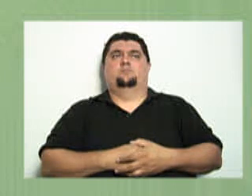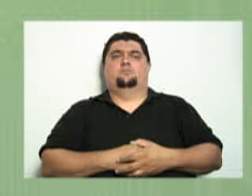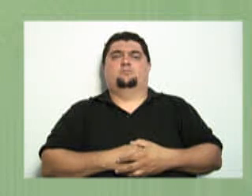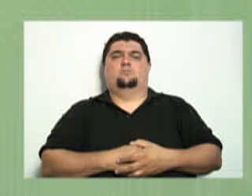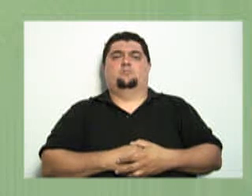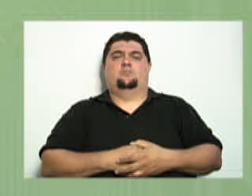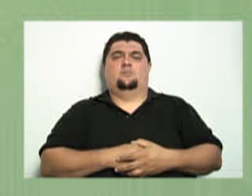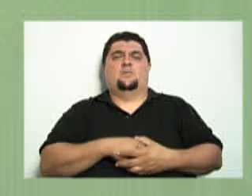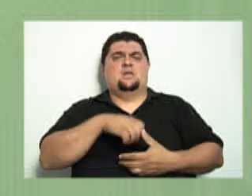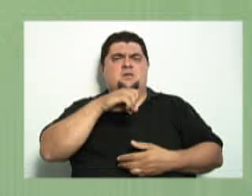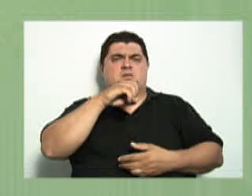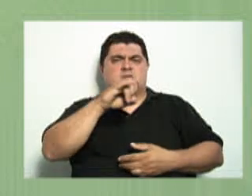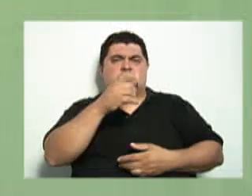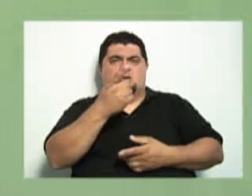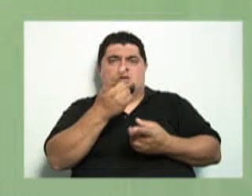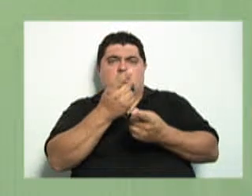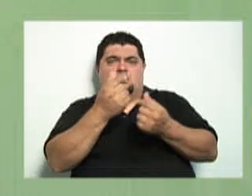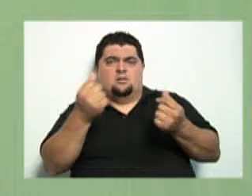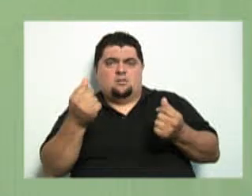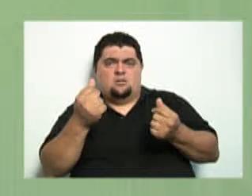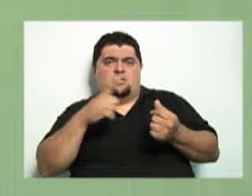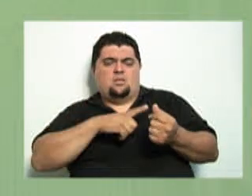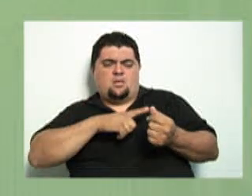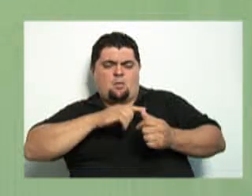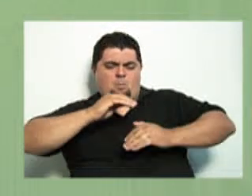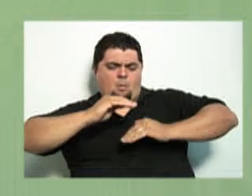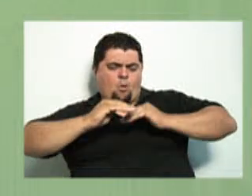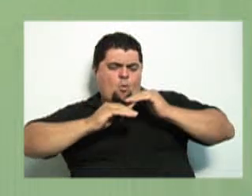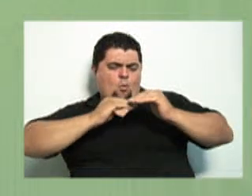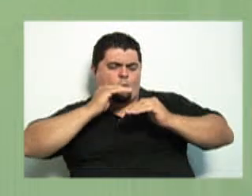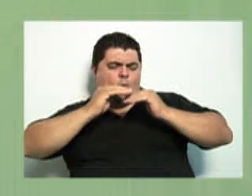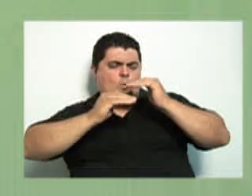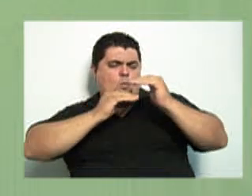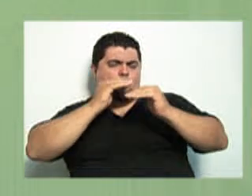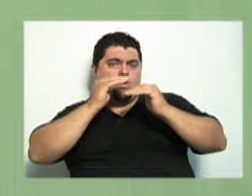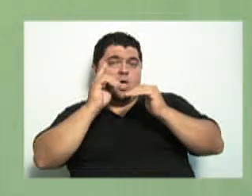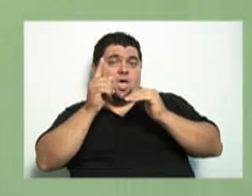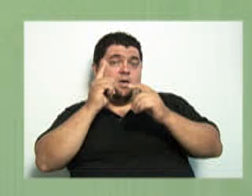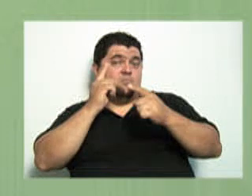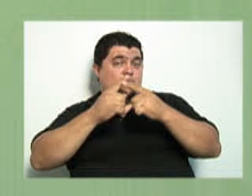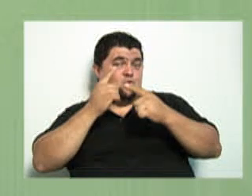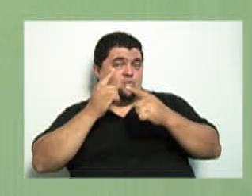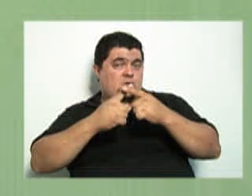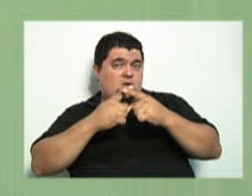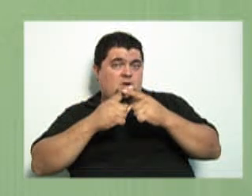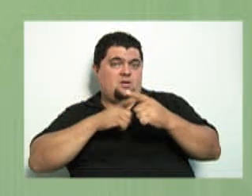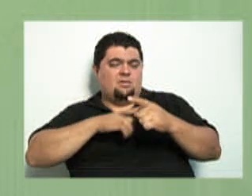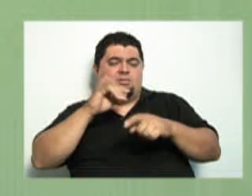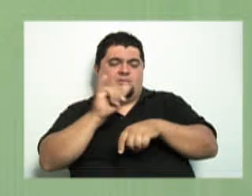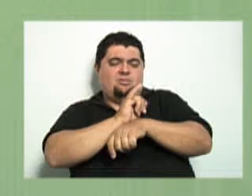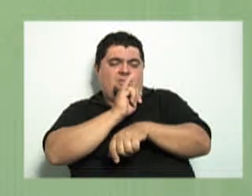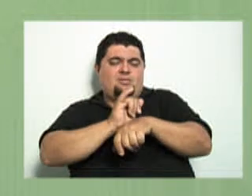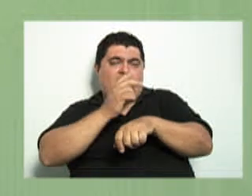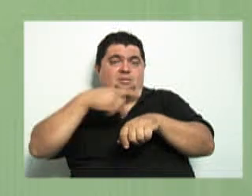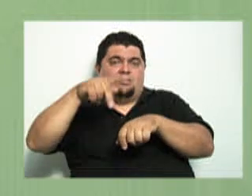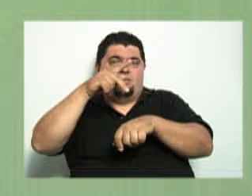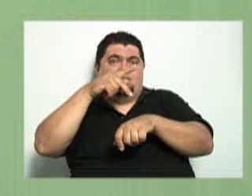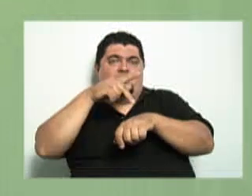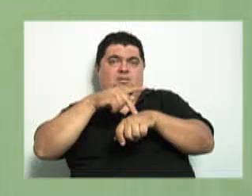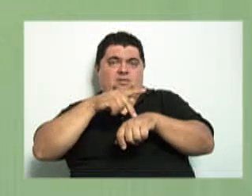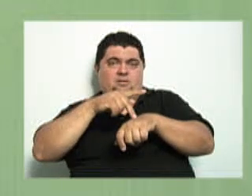Quando uma economia está em pleno processo de crescimento, é sinal de que existe uma estratégia nacional